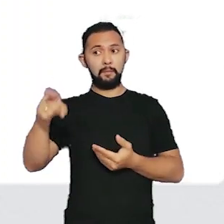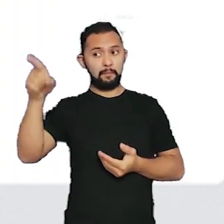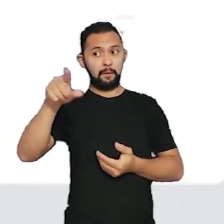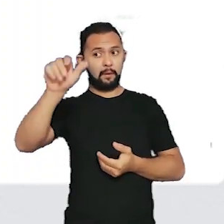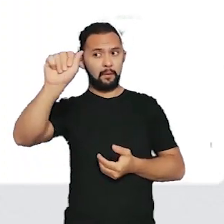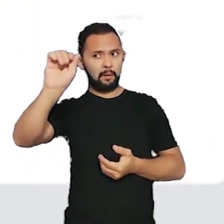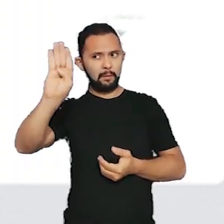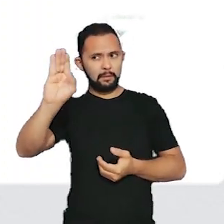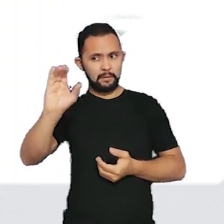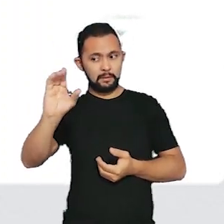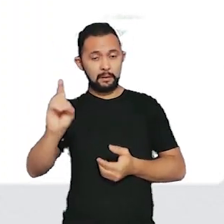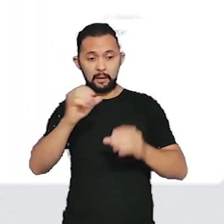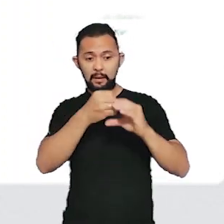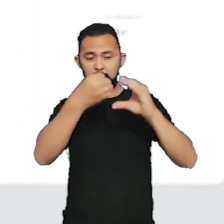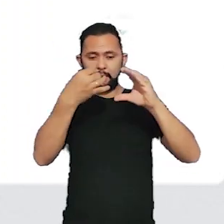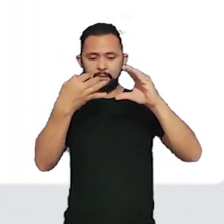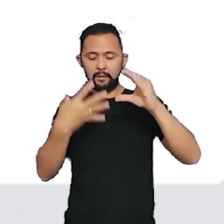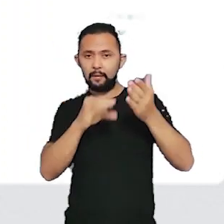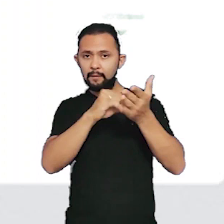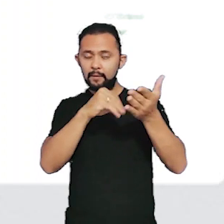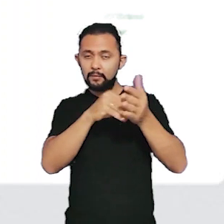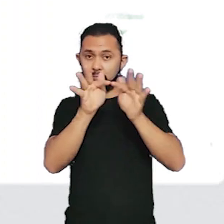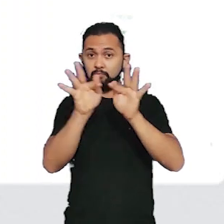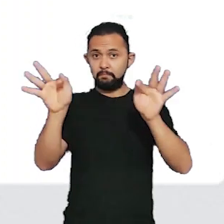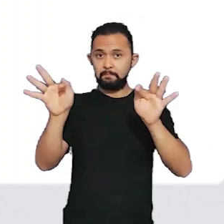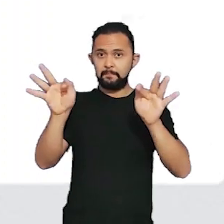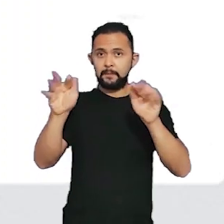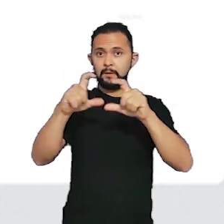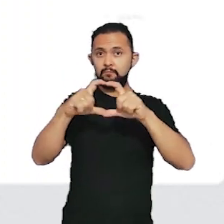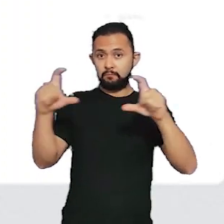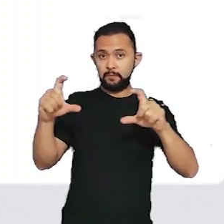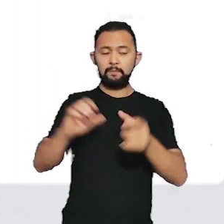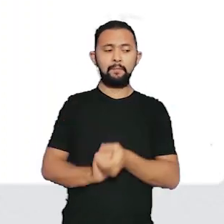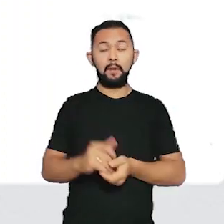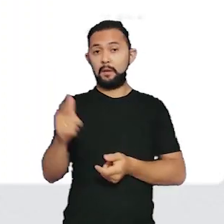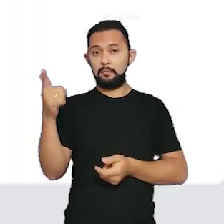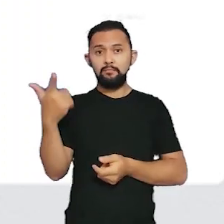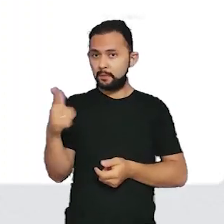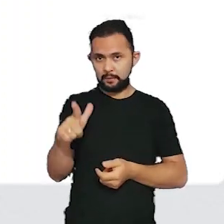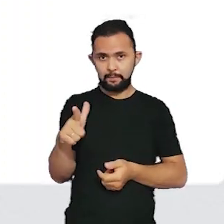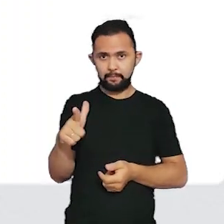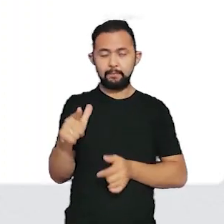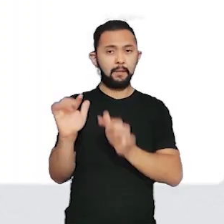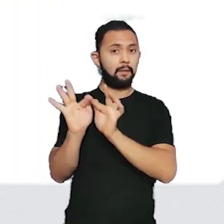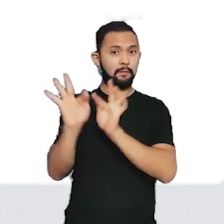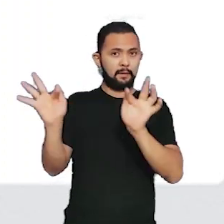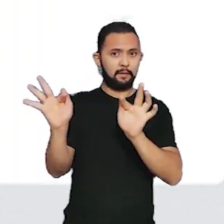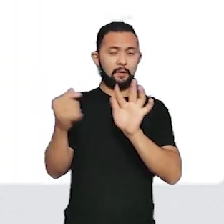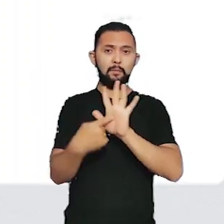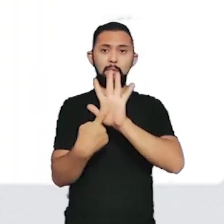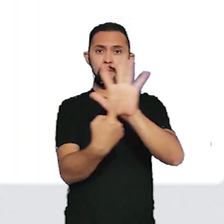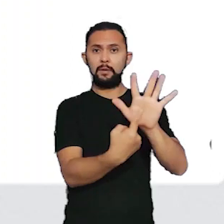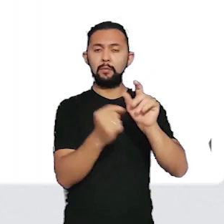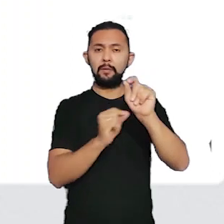alternativa que apresenta a classificação ausente no trecho, tá? A classificação que eu não tenho aqui no trecho. Então, vamos destacar